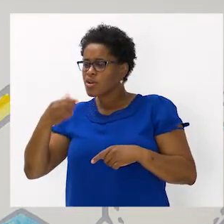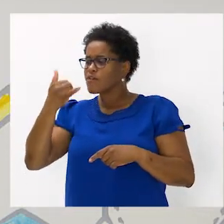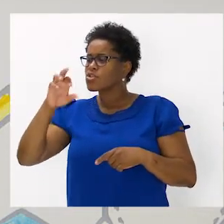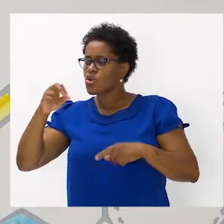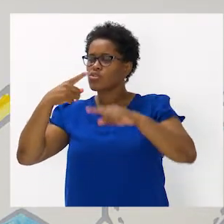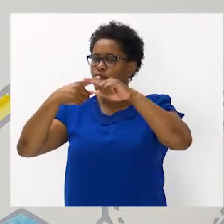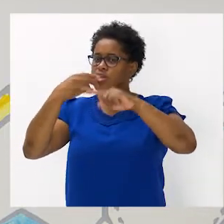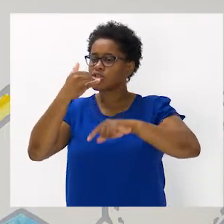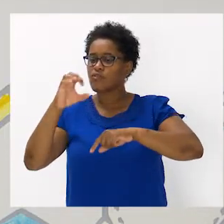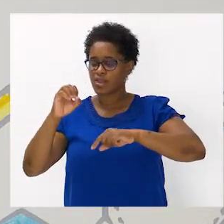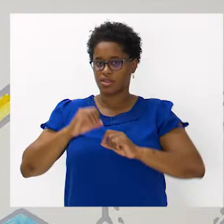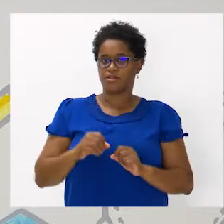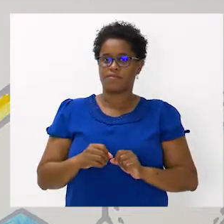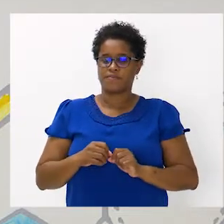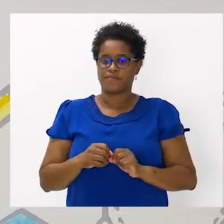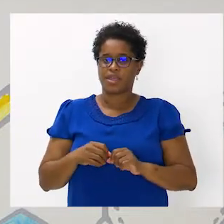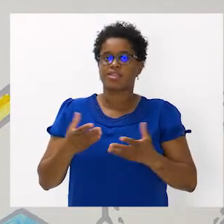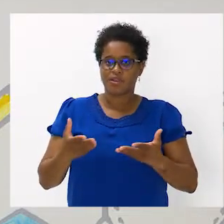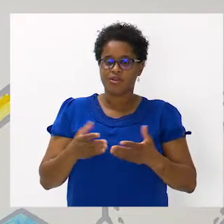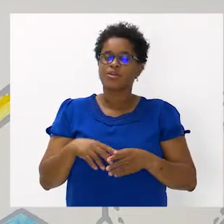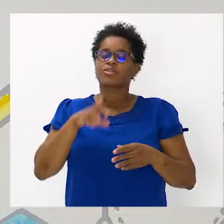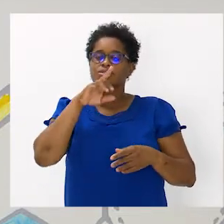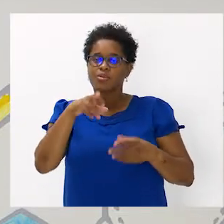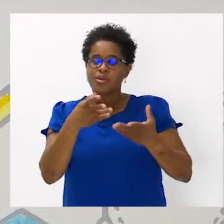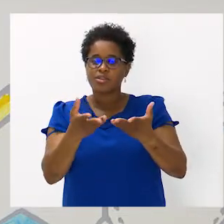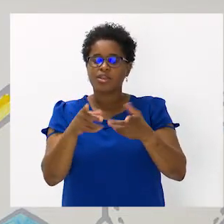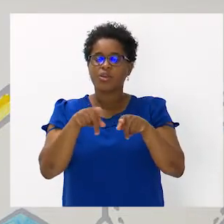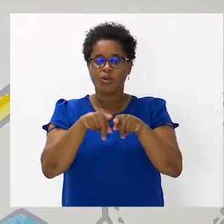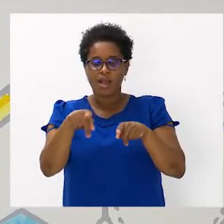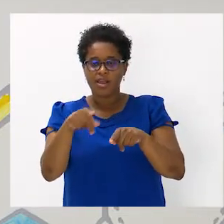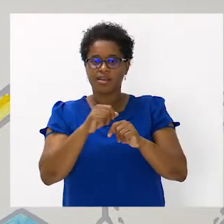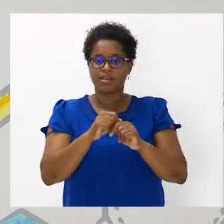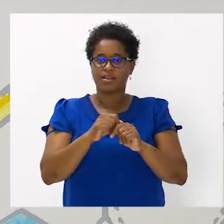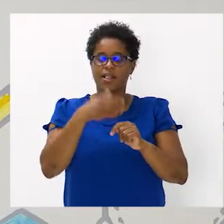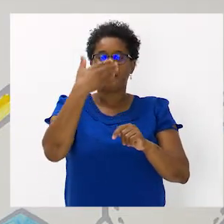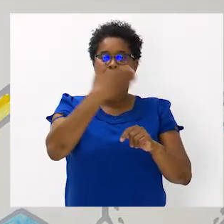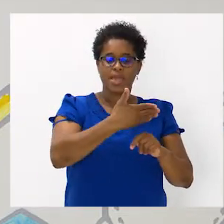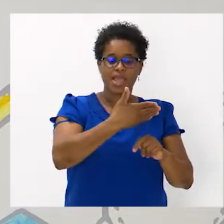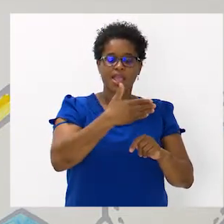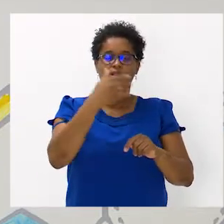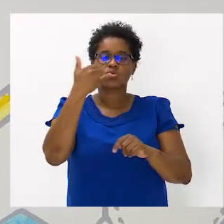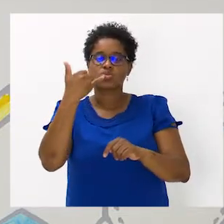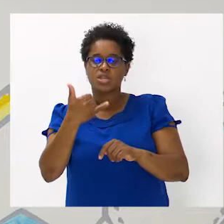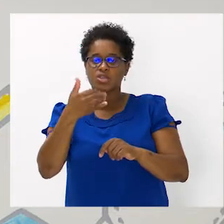6,28 vezes 20. Então, e o resultado é